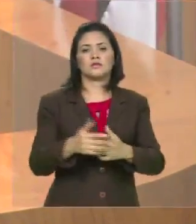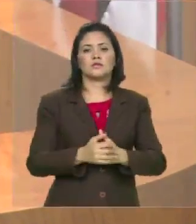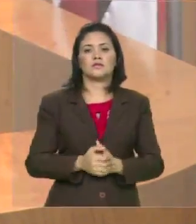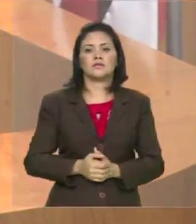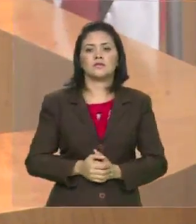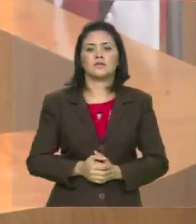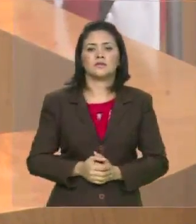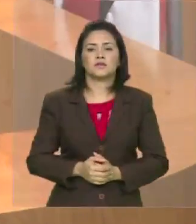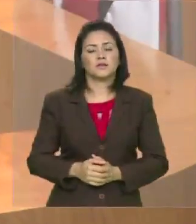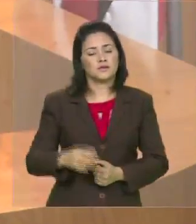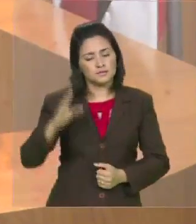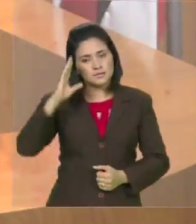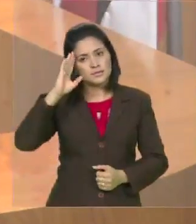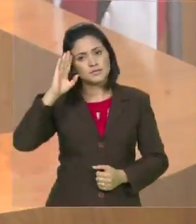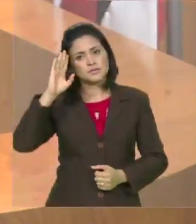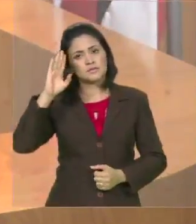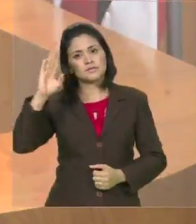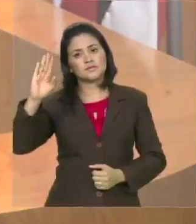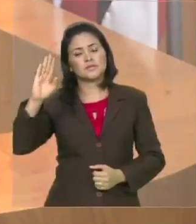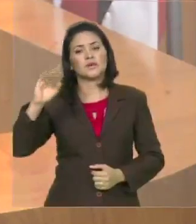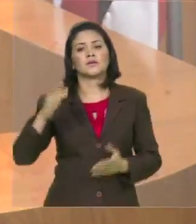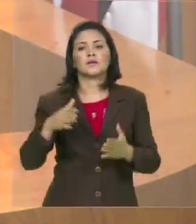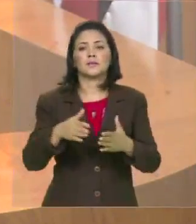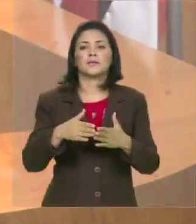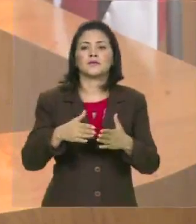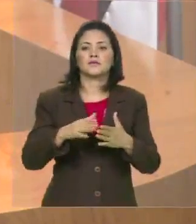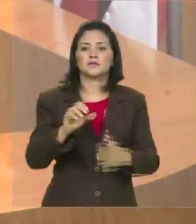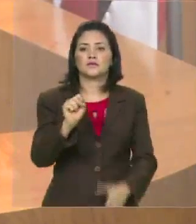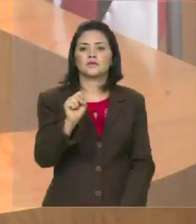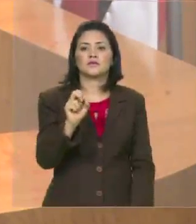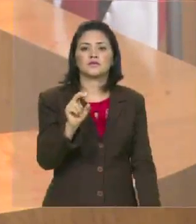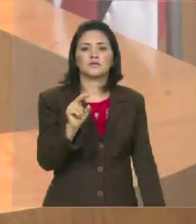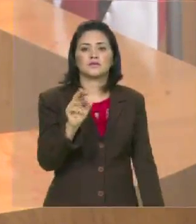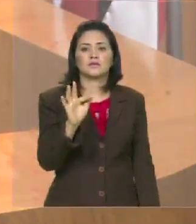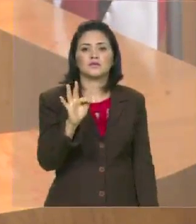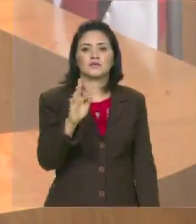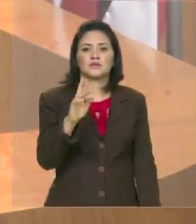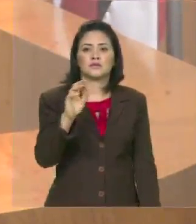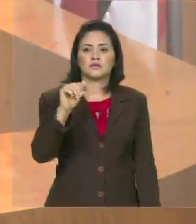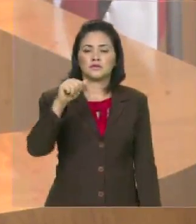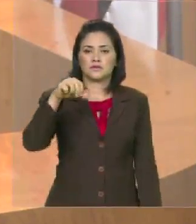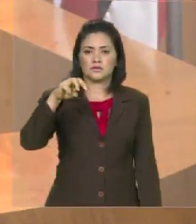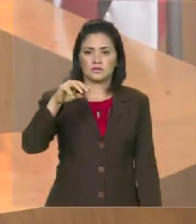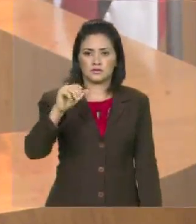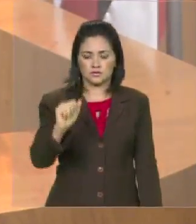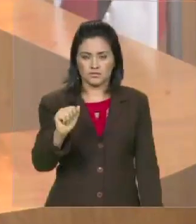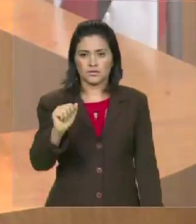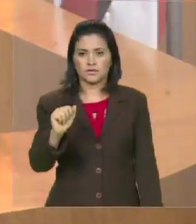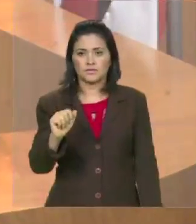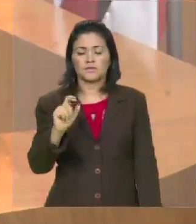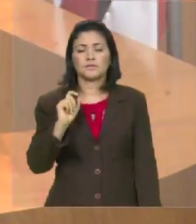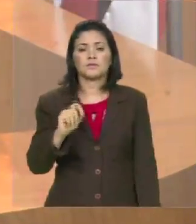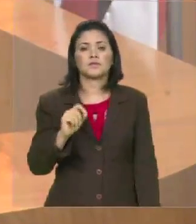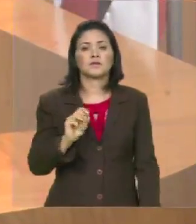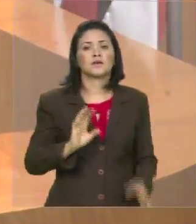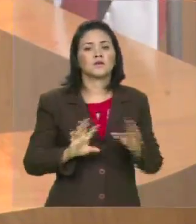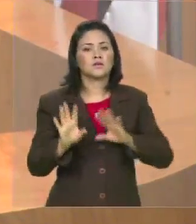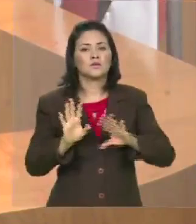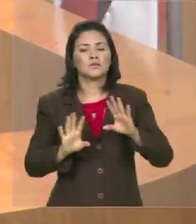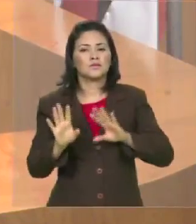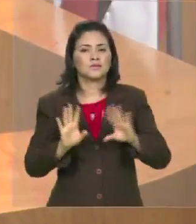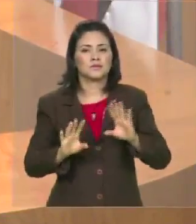mas a priori vamos solicitar a SUFRAMA, que é a superintendência que cuida da Zona